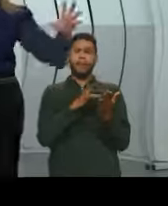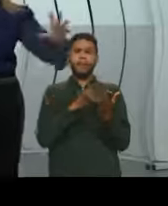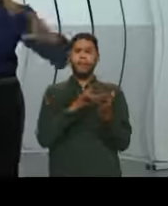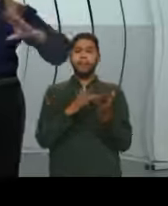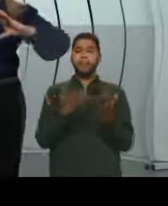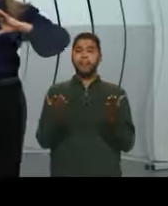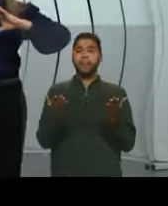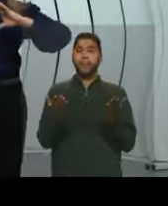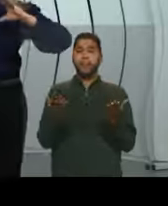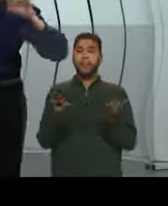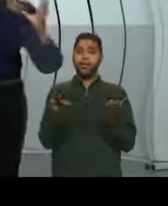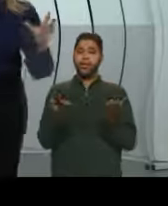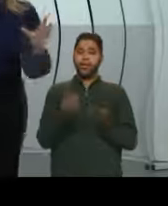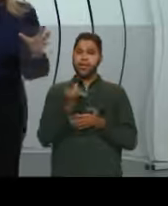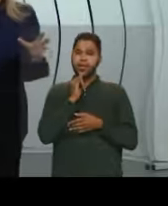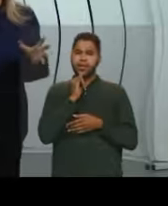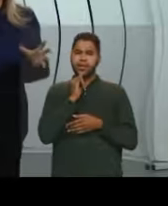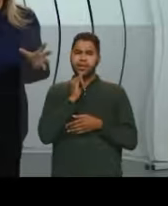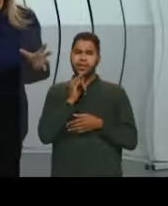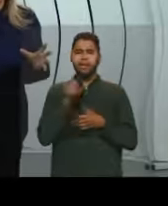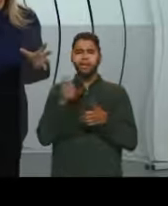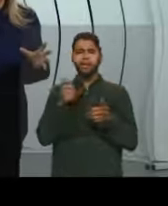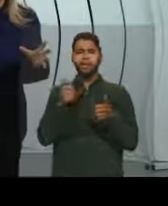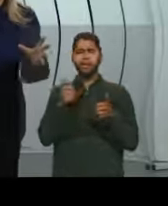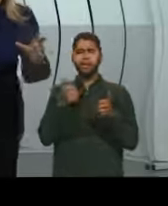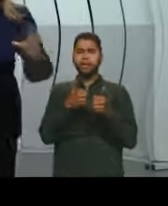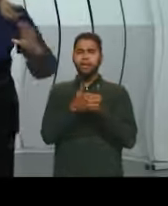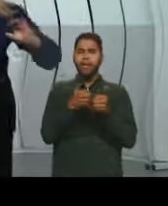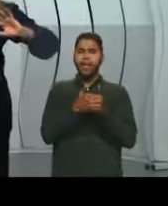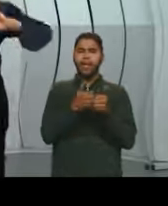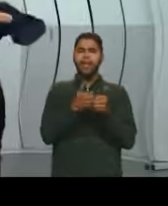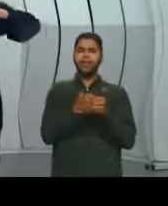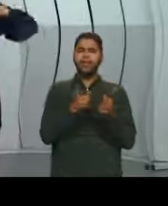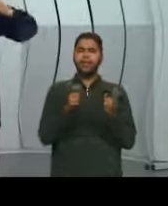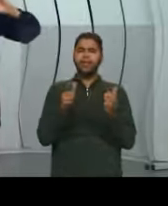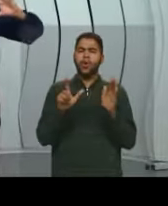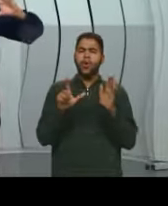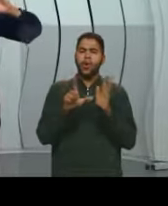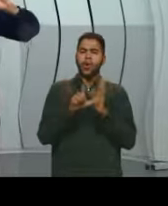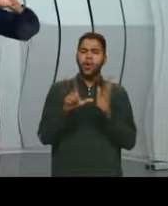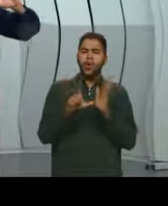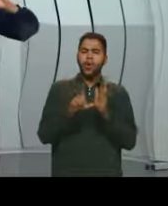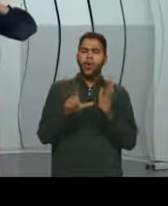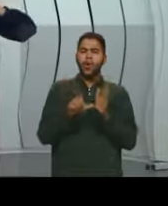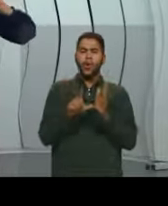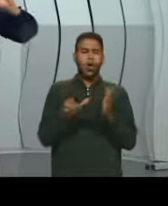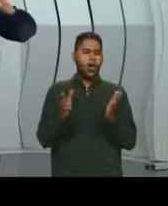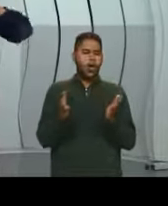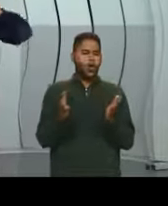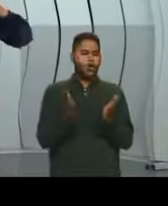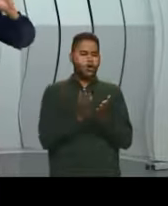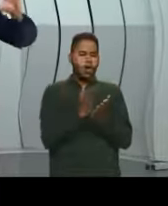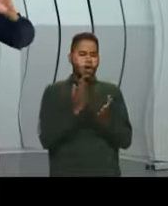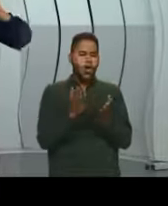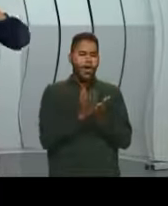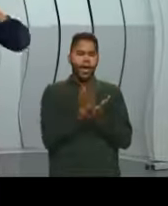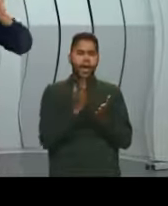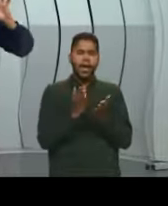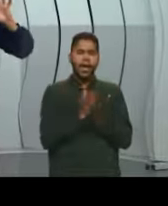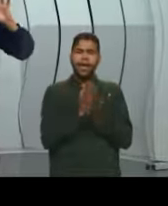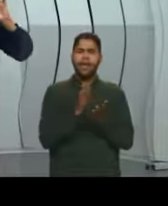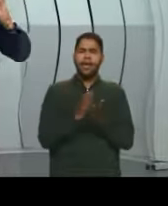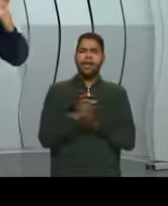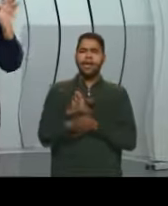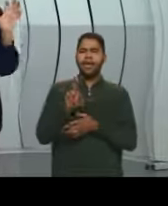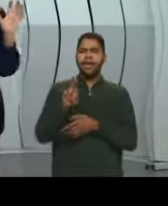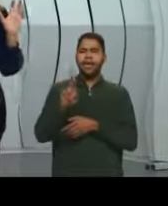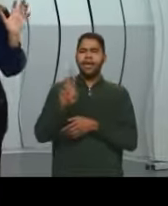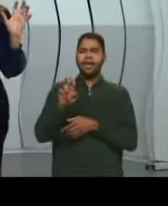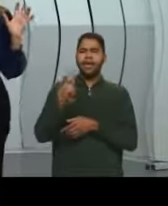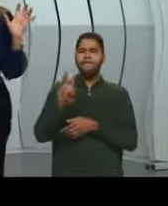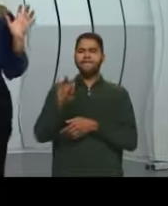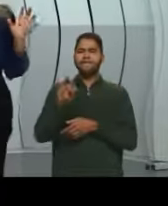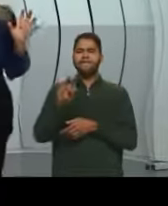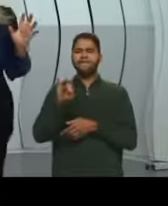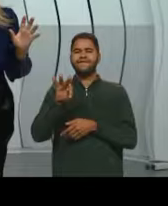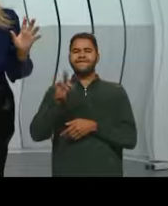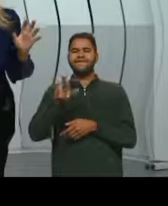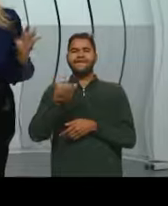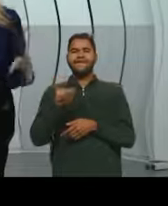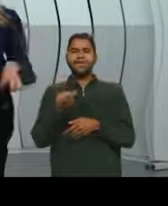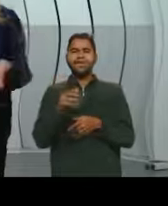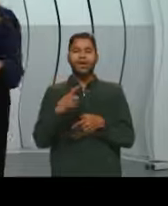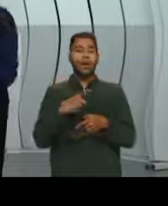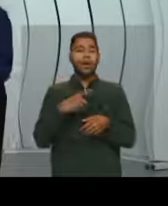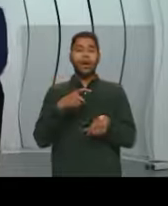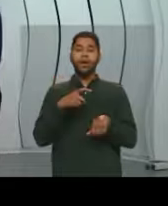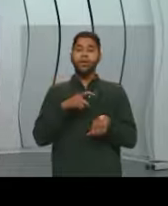de uma banca de revistas, né? Tá lá cheio de revistas, e o que nós fazemos quando a gente